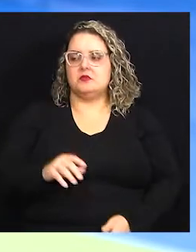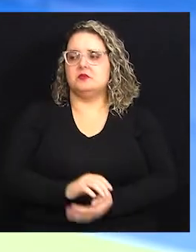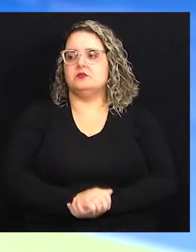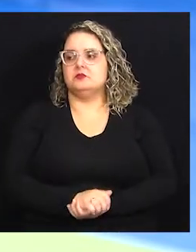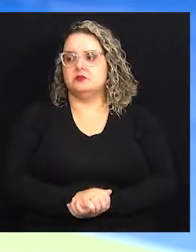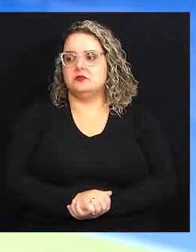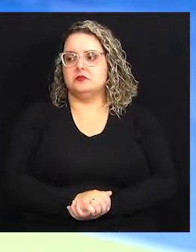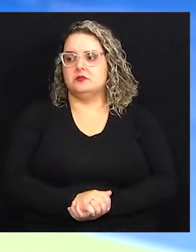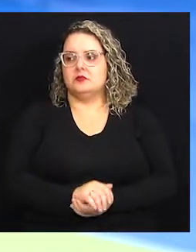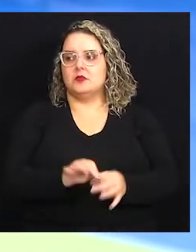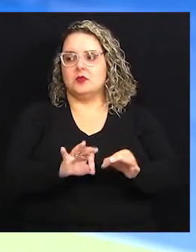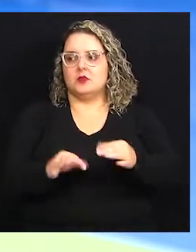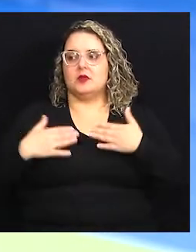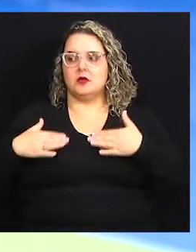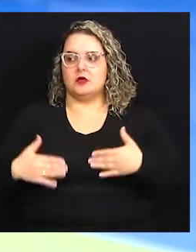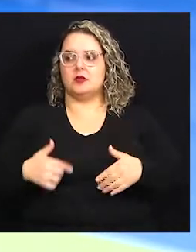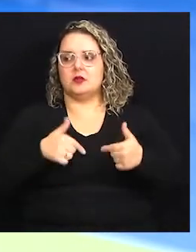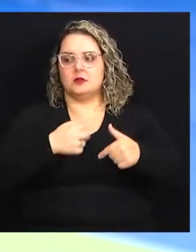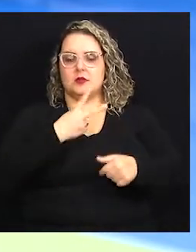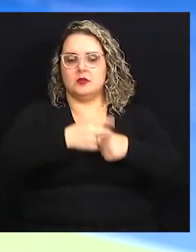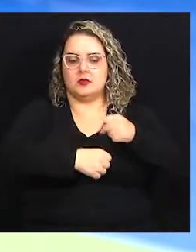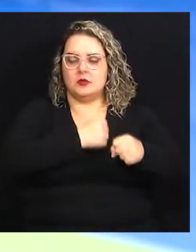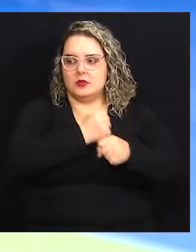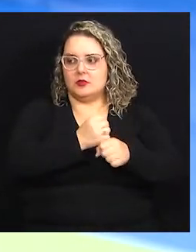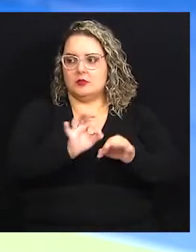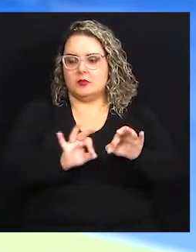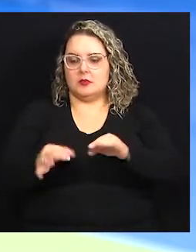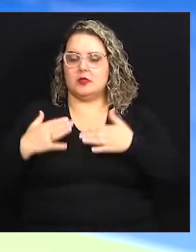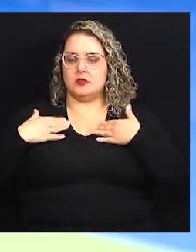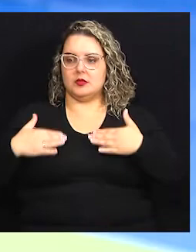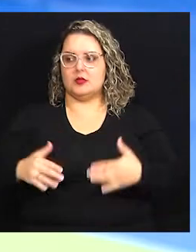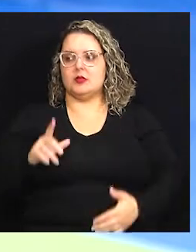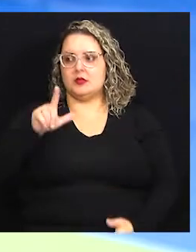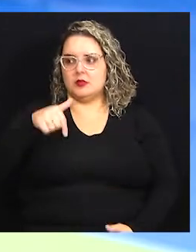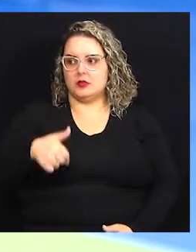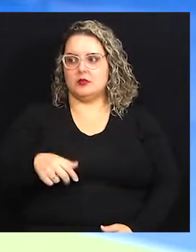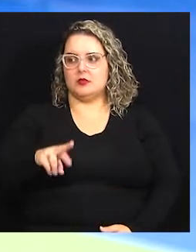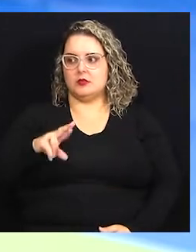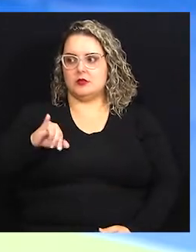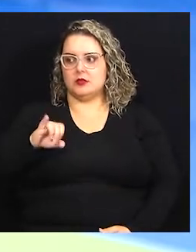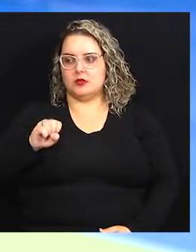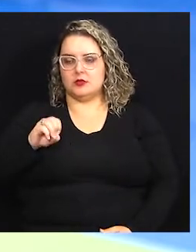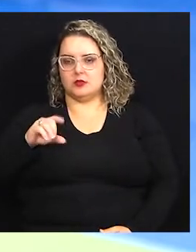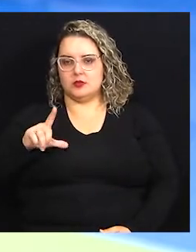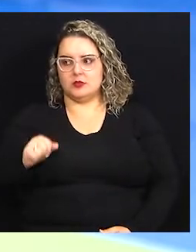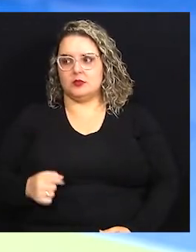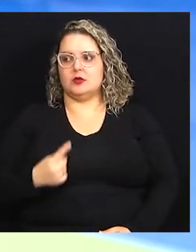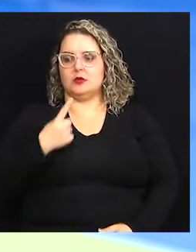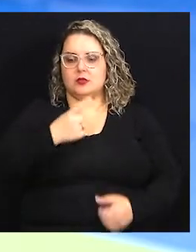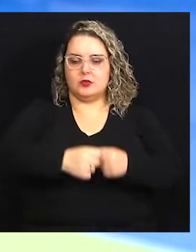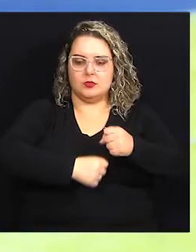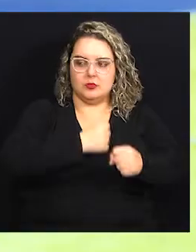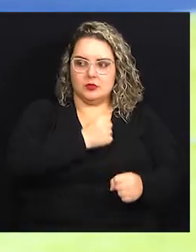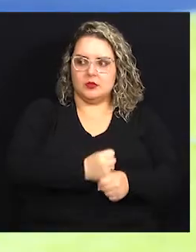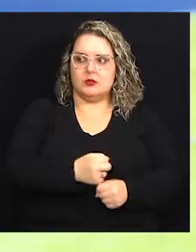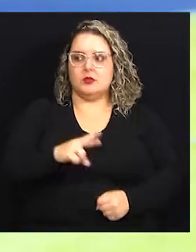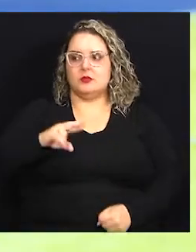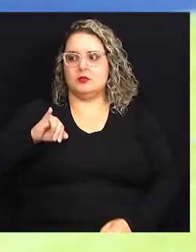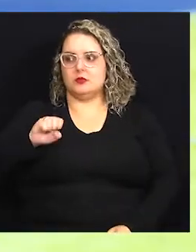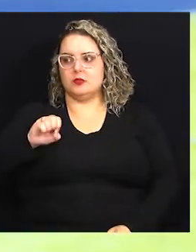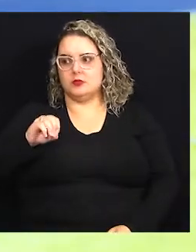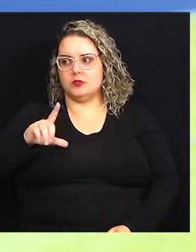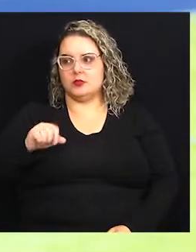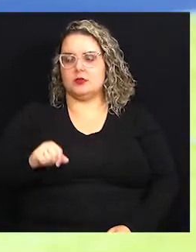ser preparador físico dele, trabalhei com ele 2 anos como preparador físico. Aí depois já veio o Rizola, fiquei 1 ano com o Rizola, aí virei